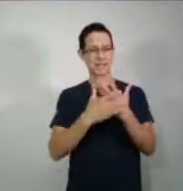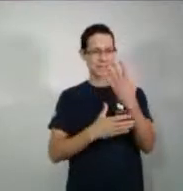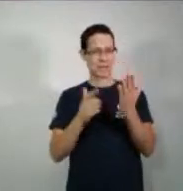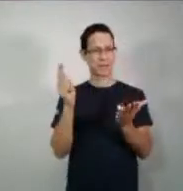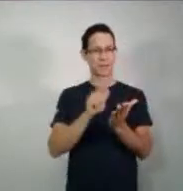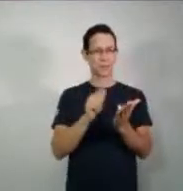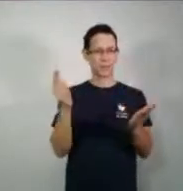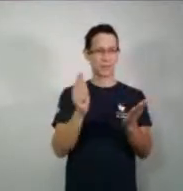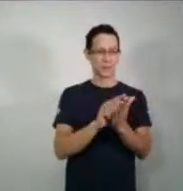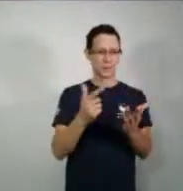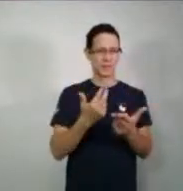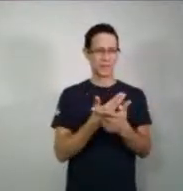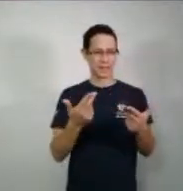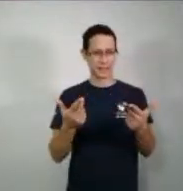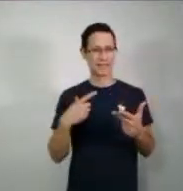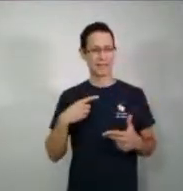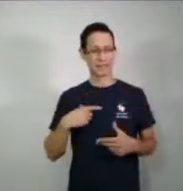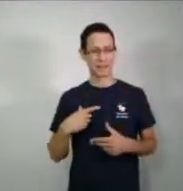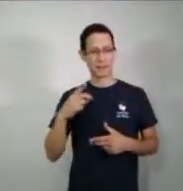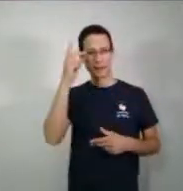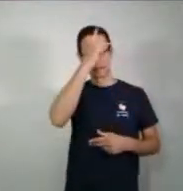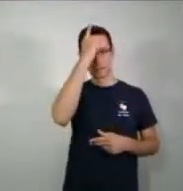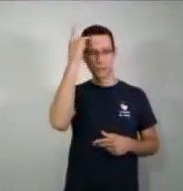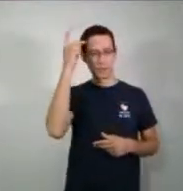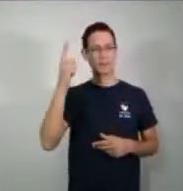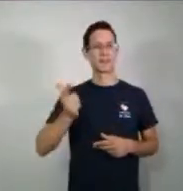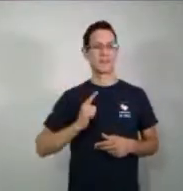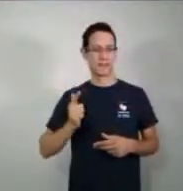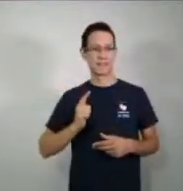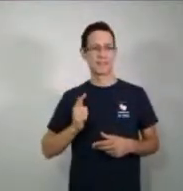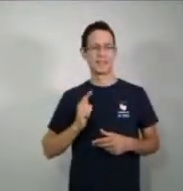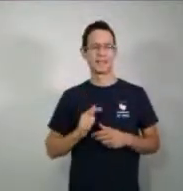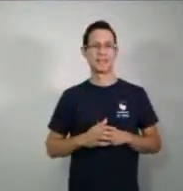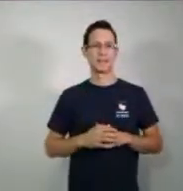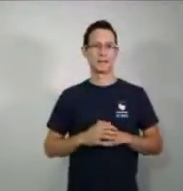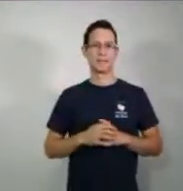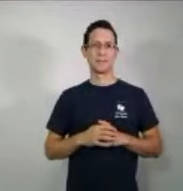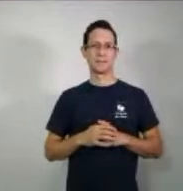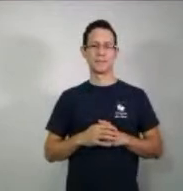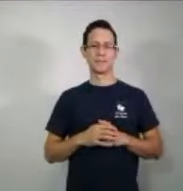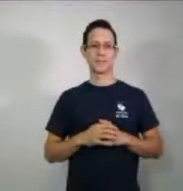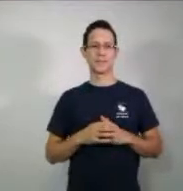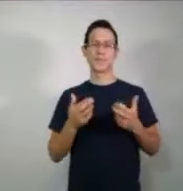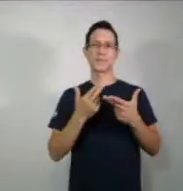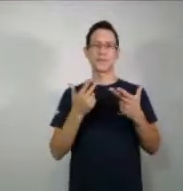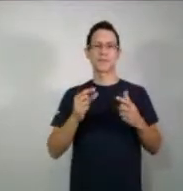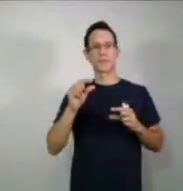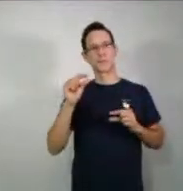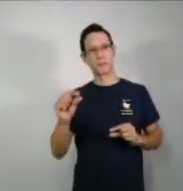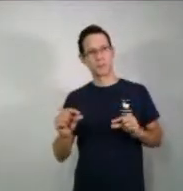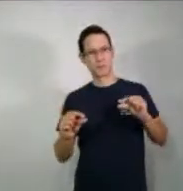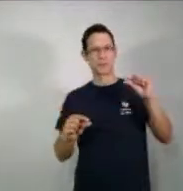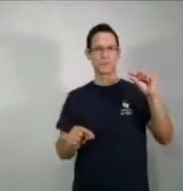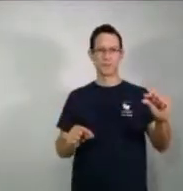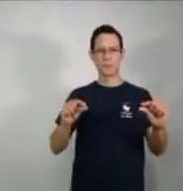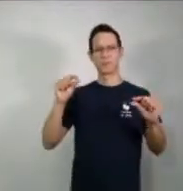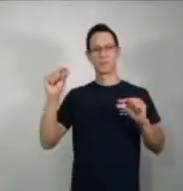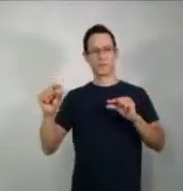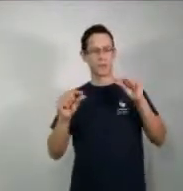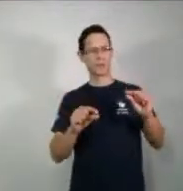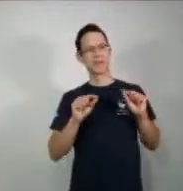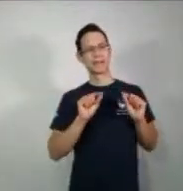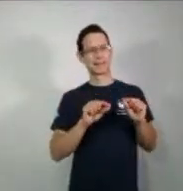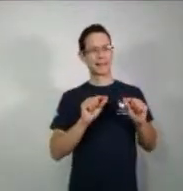jornal. Eu acho que então as pessoas sempre tiveram uma noção muito fragmentada de